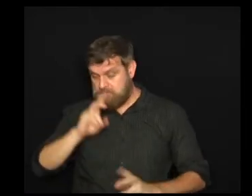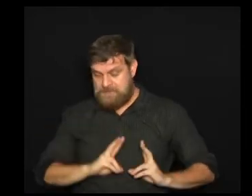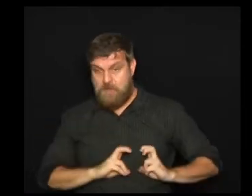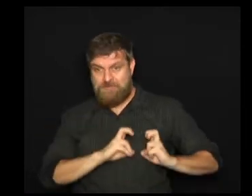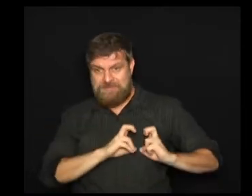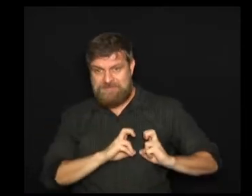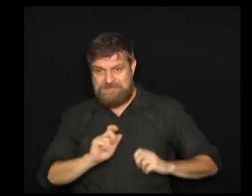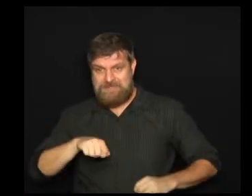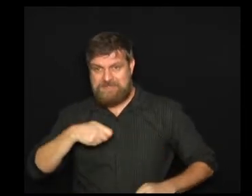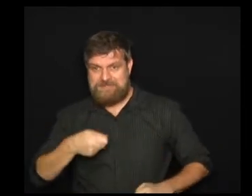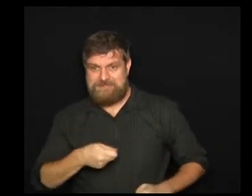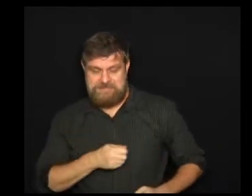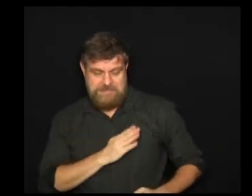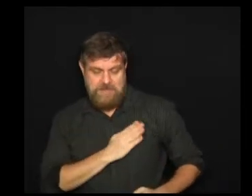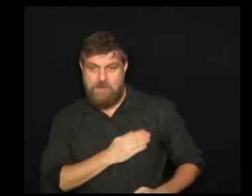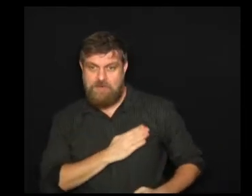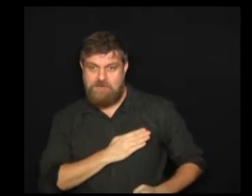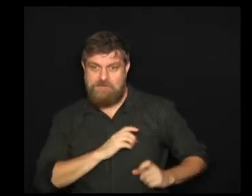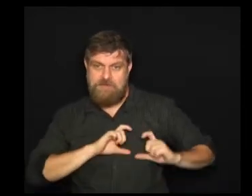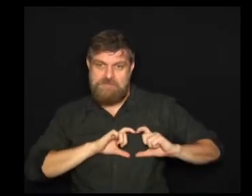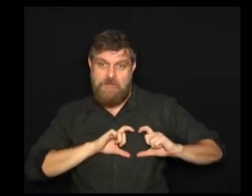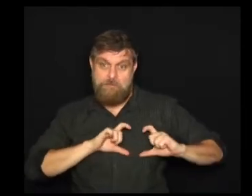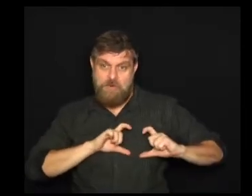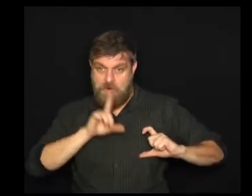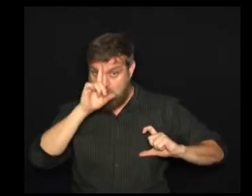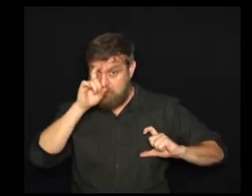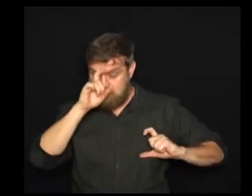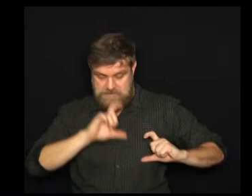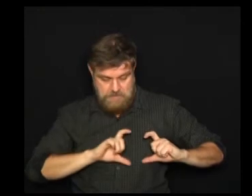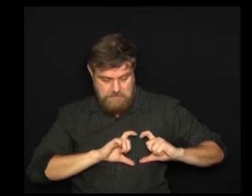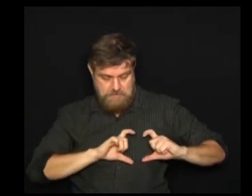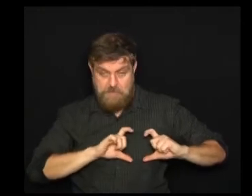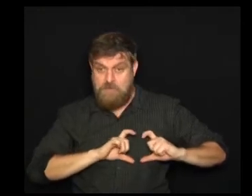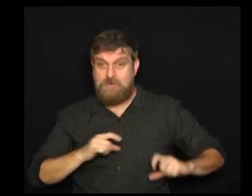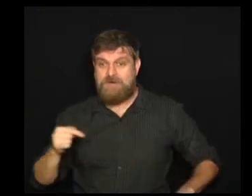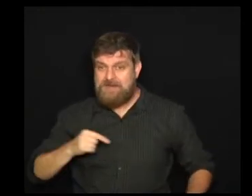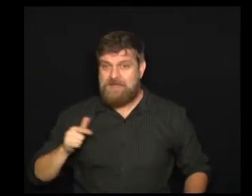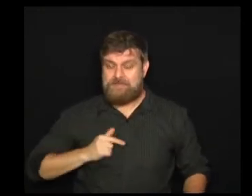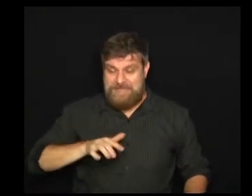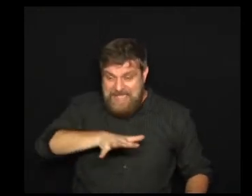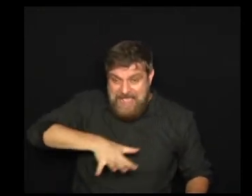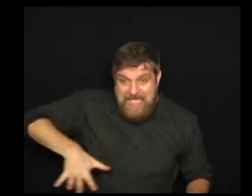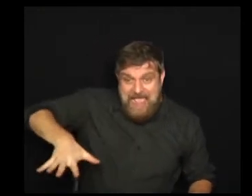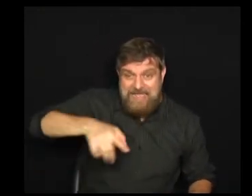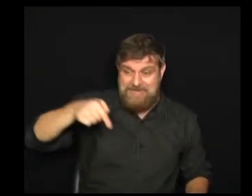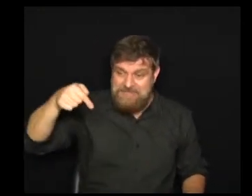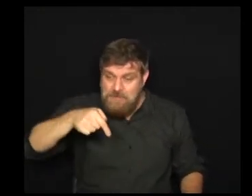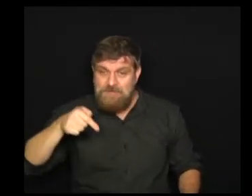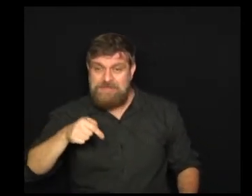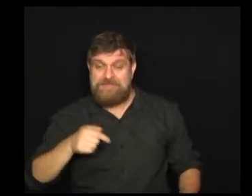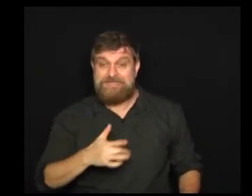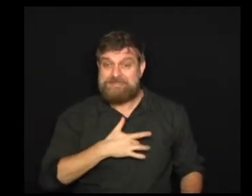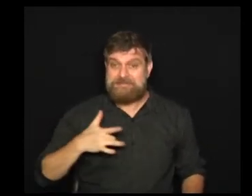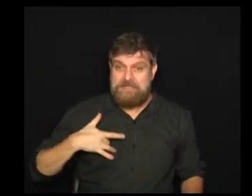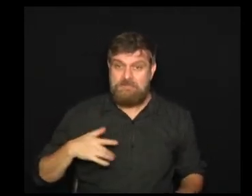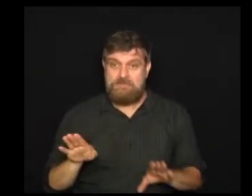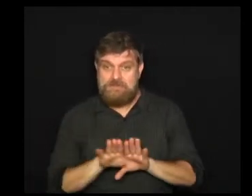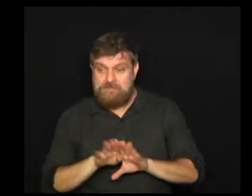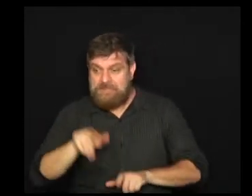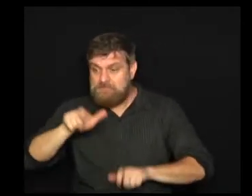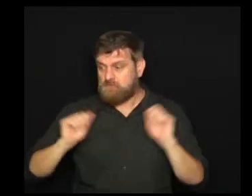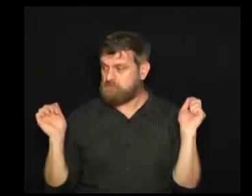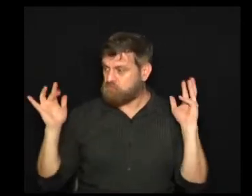uma região que tem uma demanda, uma oferta muito grande de serviços de saúde e da Receita Federal